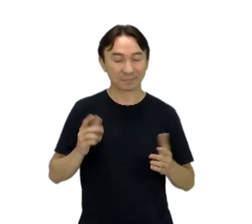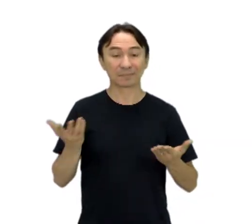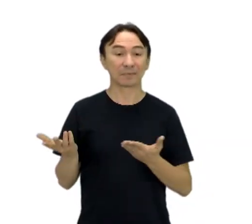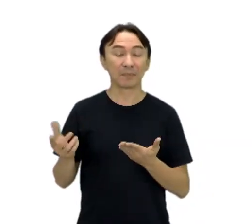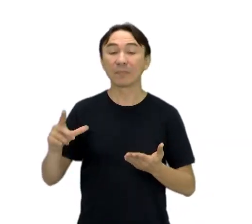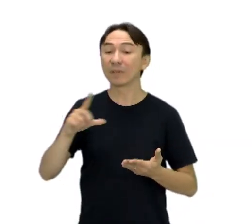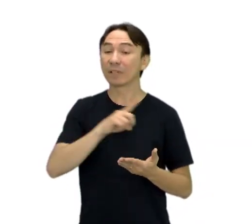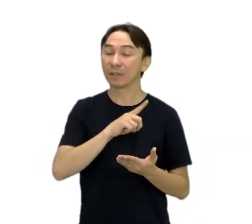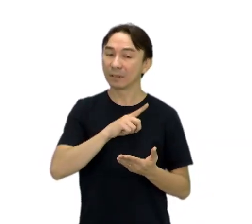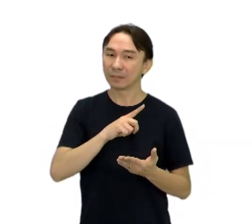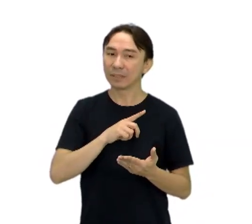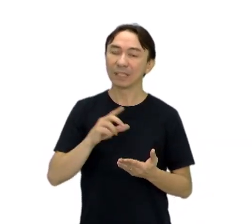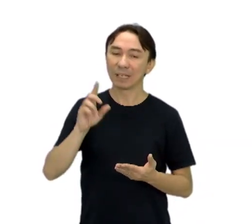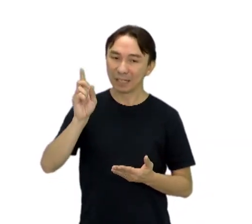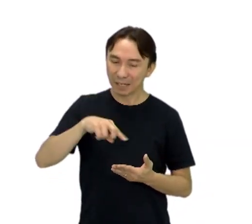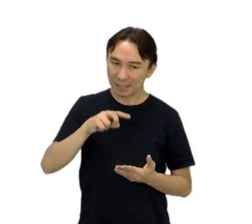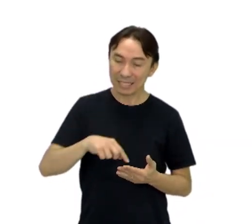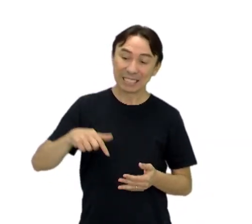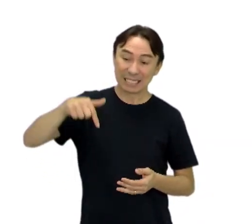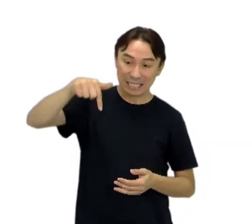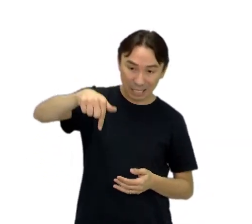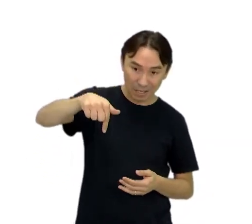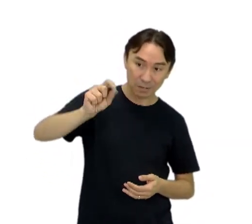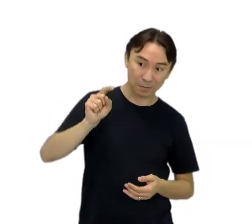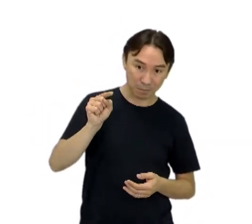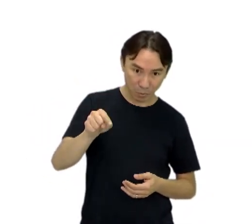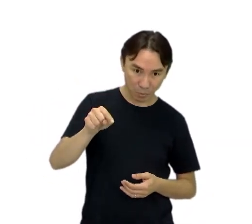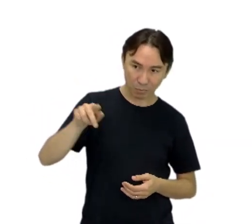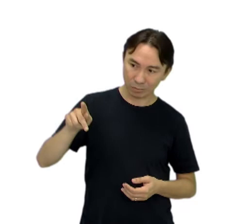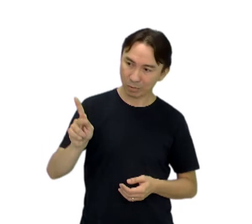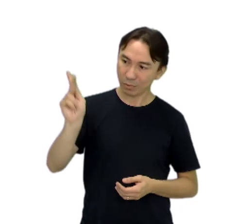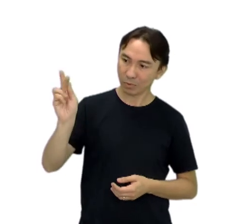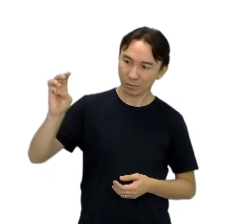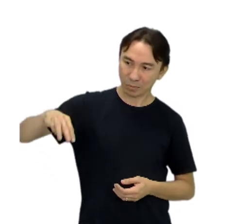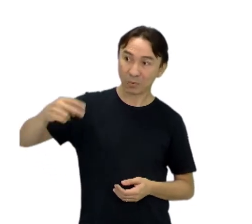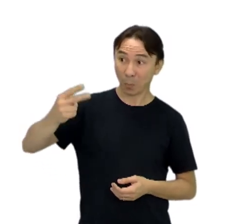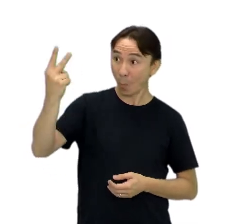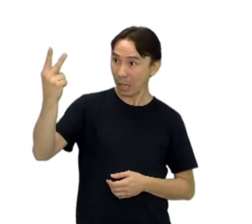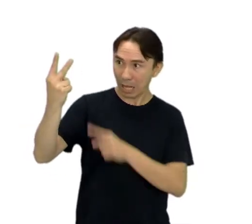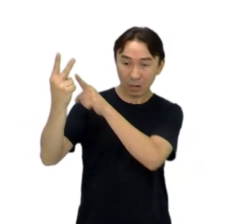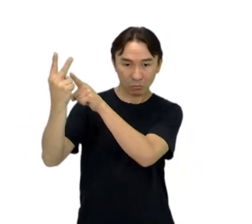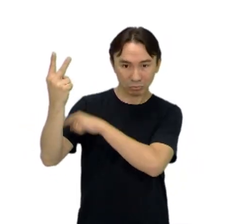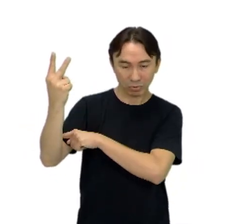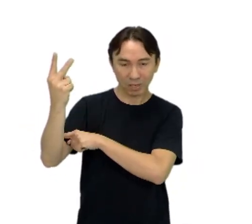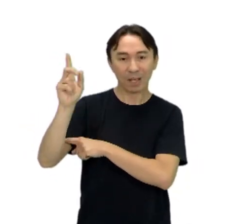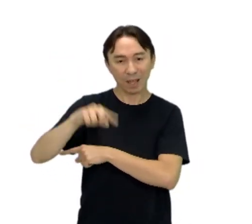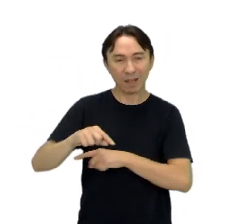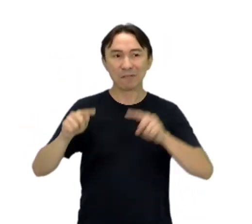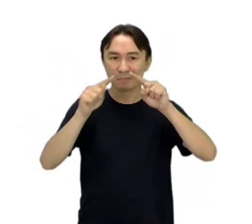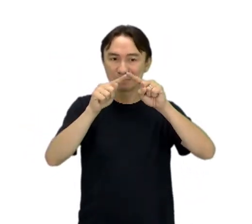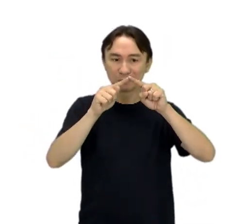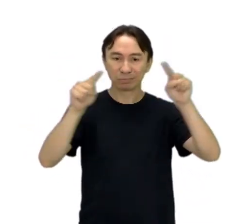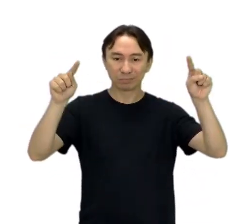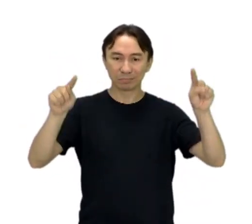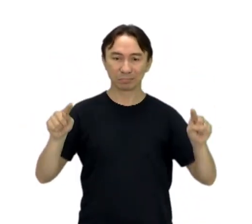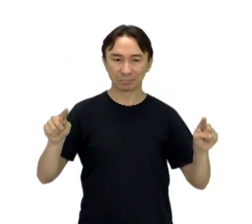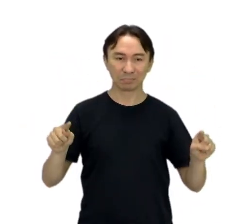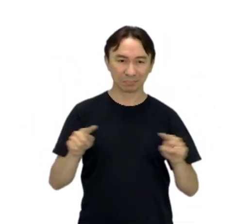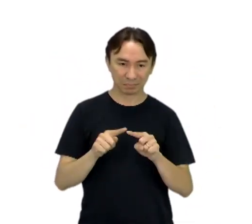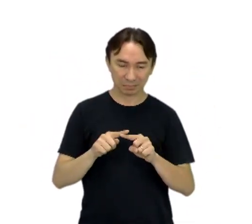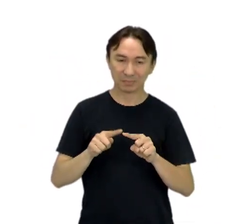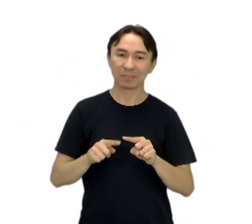o que acontece? Quando a gente fala de 7 mil quilômetros quadrados, ok? A gente está falando de um quadrado que tem